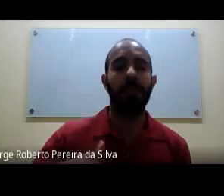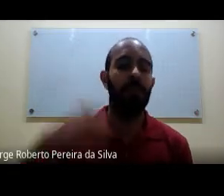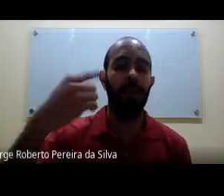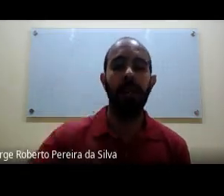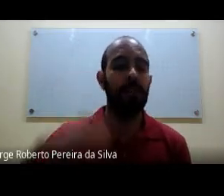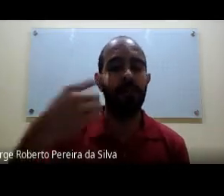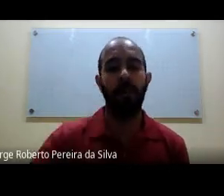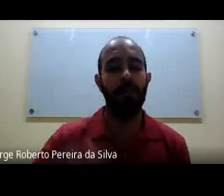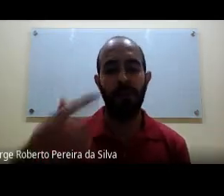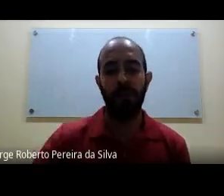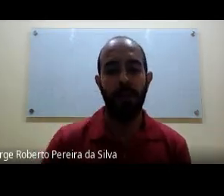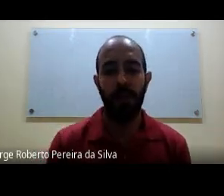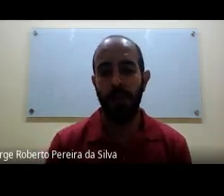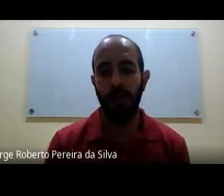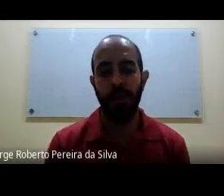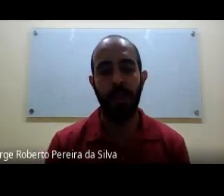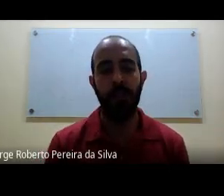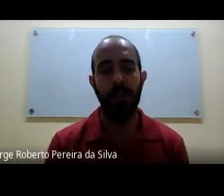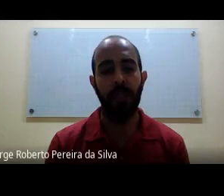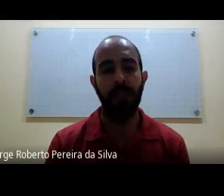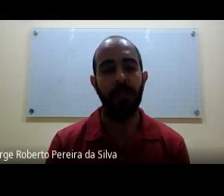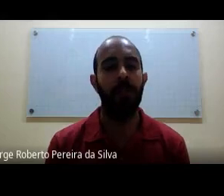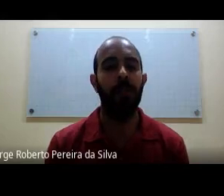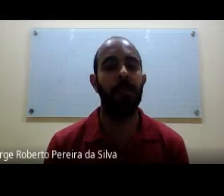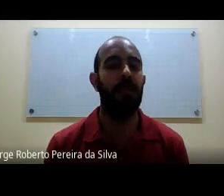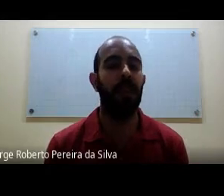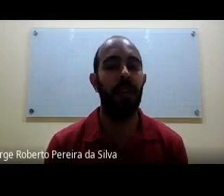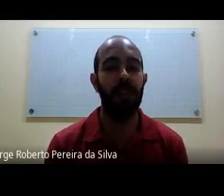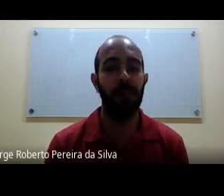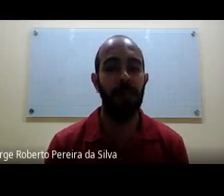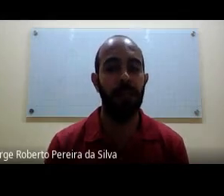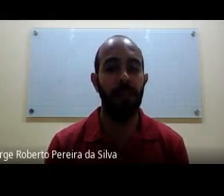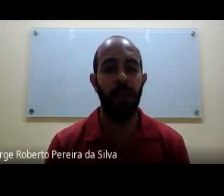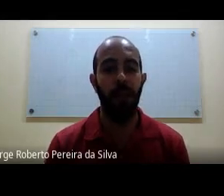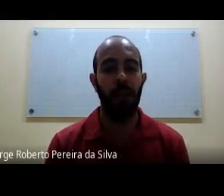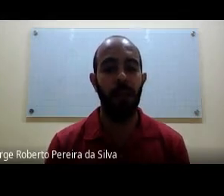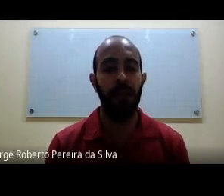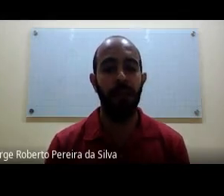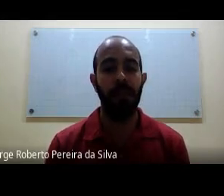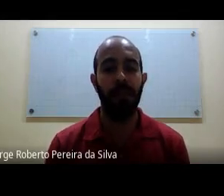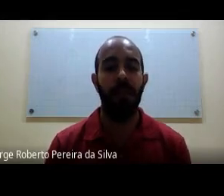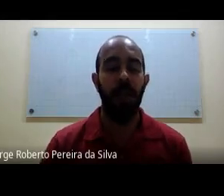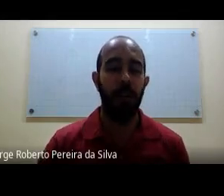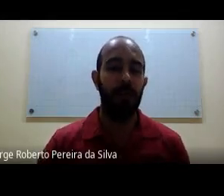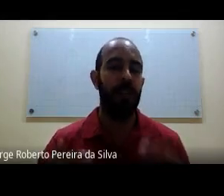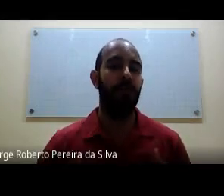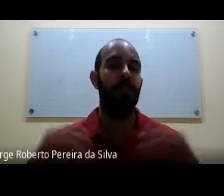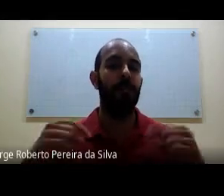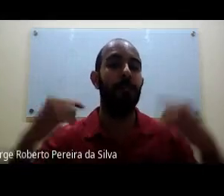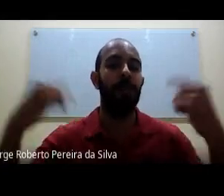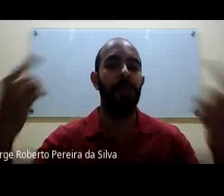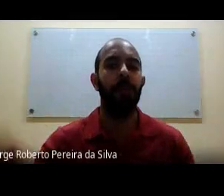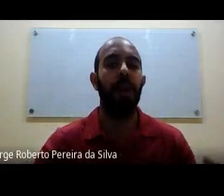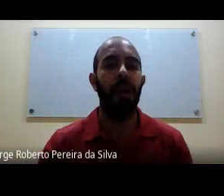você vai fazendo várias voltas em torno de uma determinada região, de modo que você tenha N espiras, o que você está fazendo? É como se você